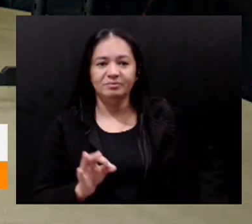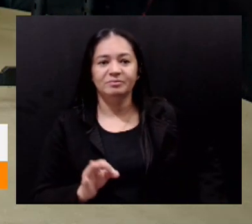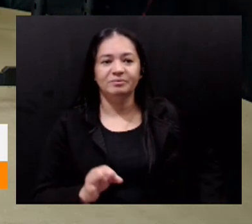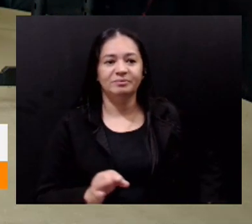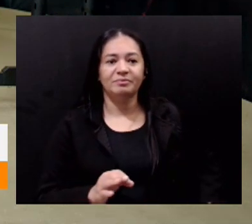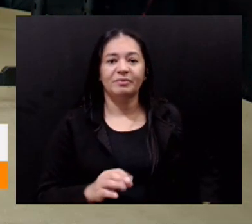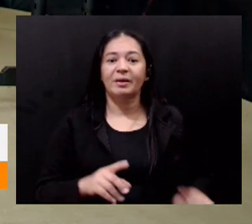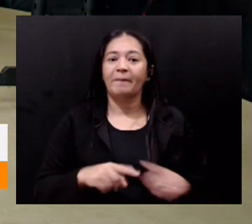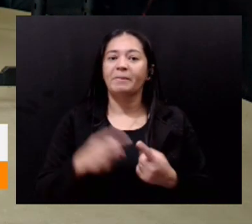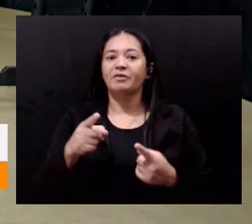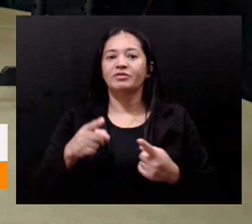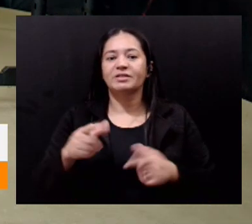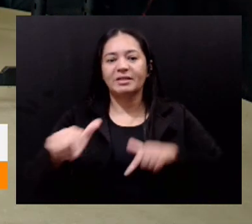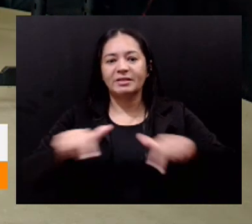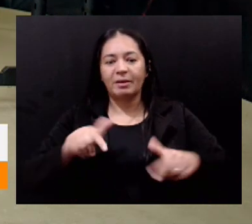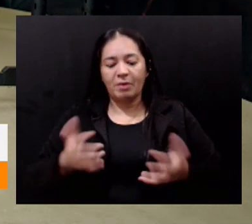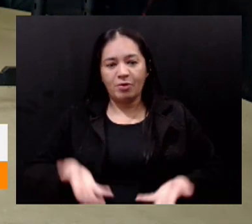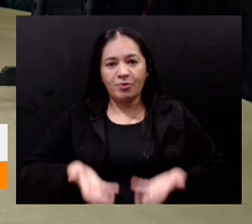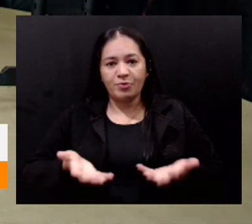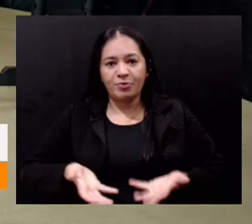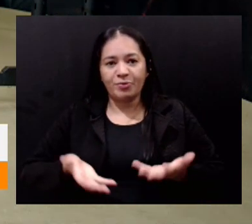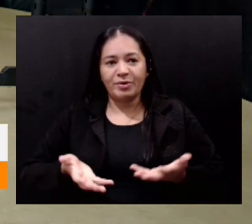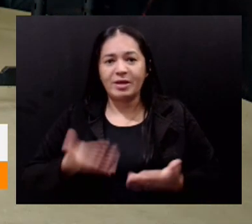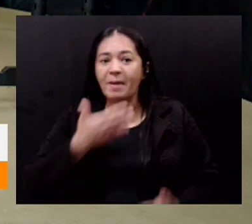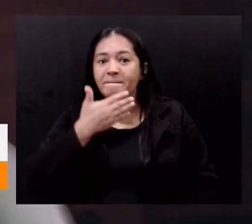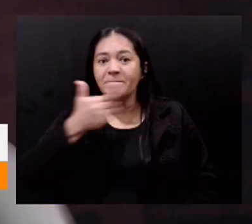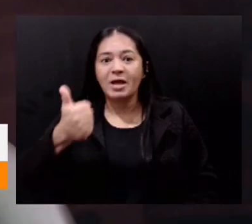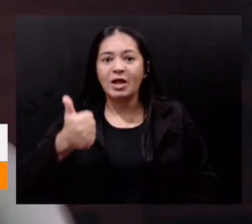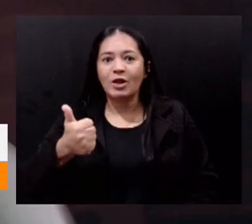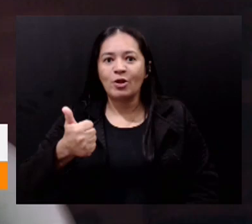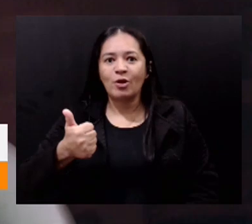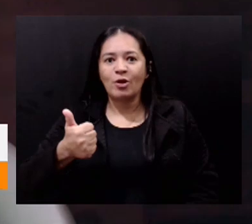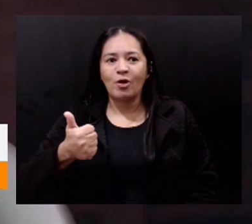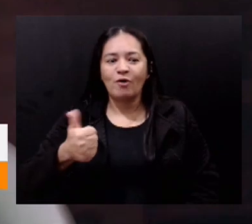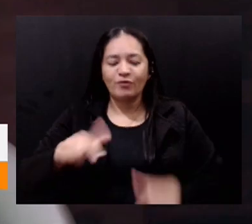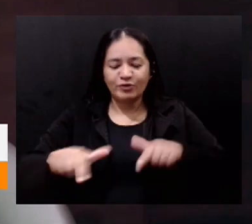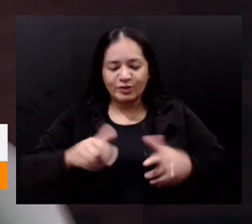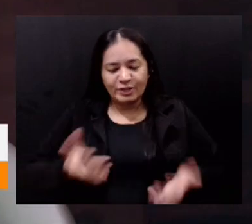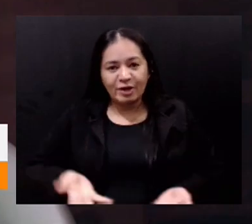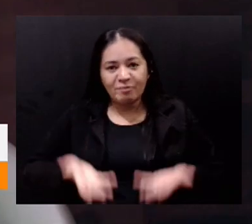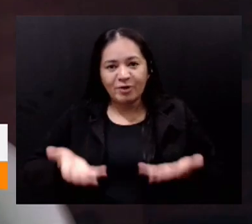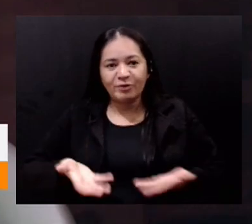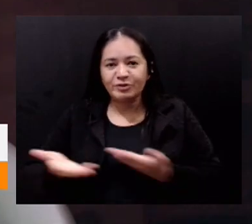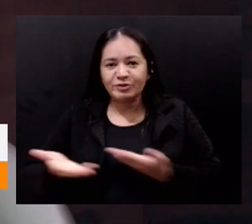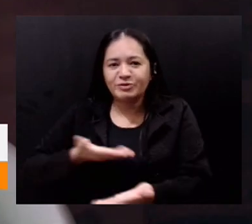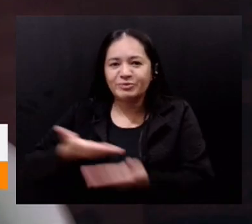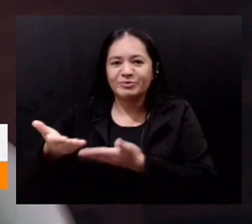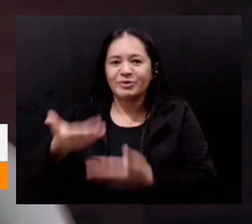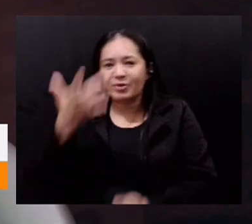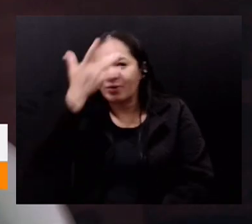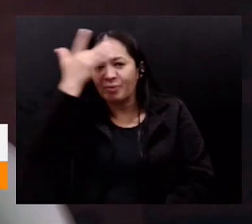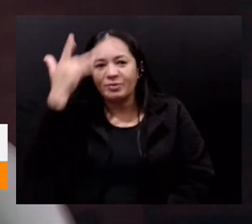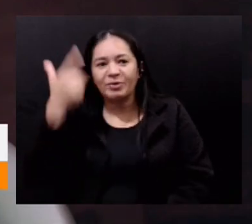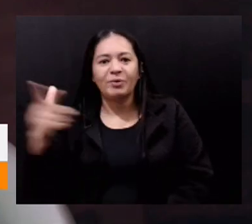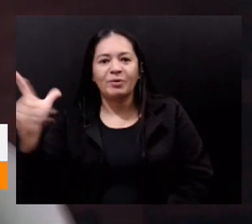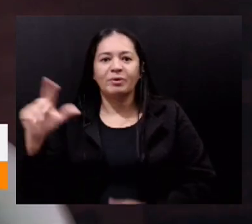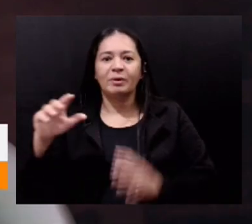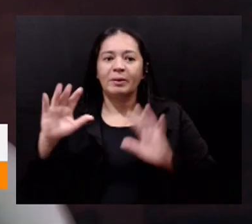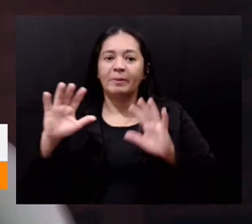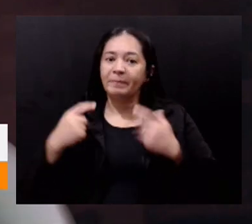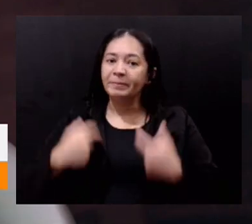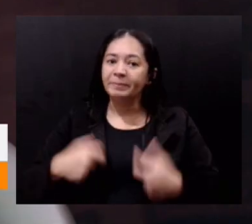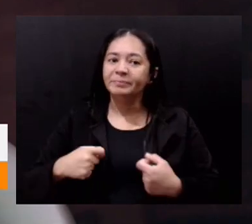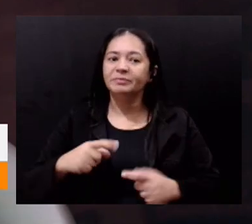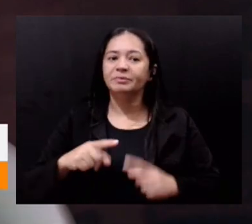estímulos, e não tem exato, coisa melhor do que você estar tendo interação com uma outra perfeito. pessoa, é necessário, porque a gente cria